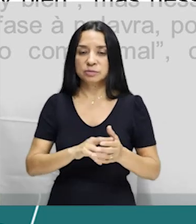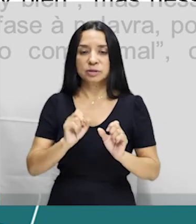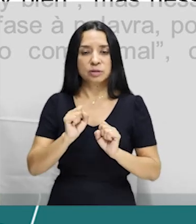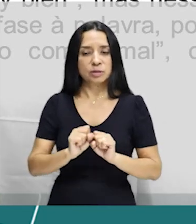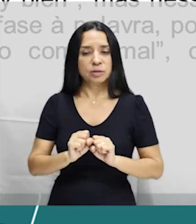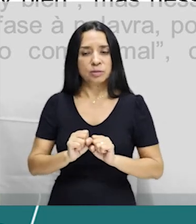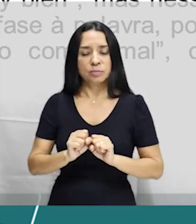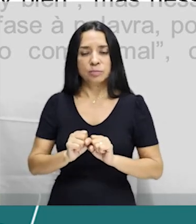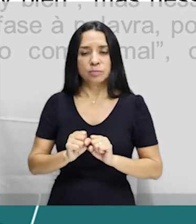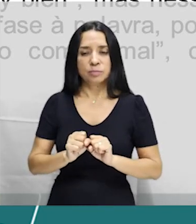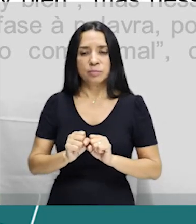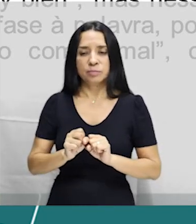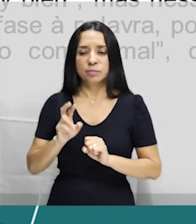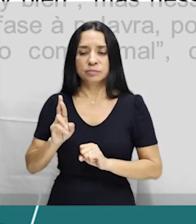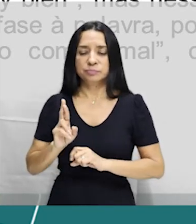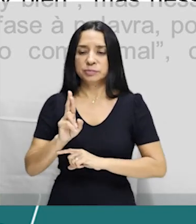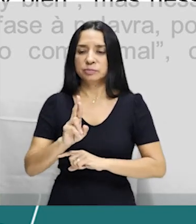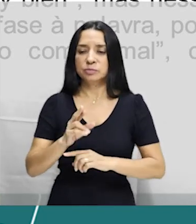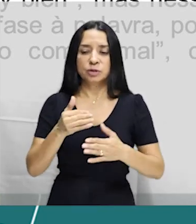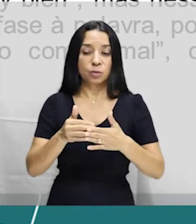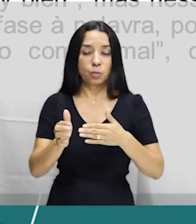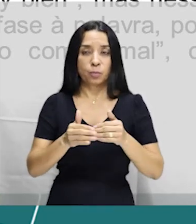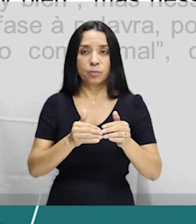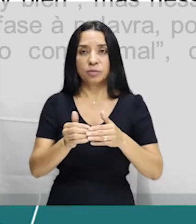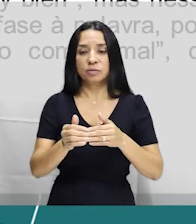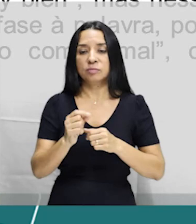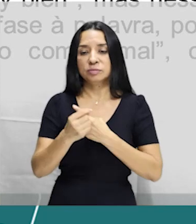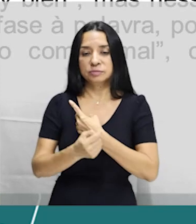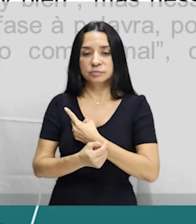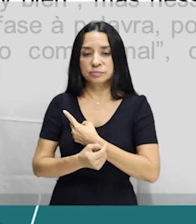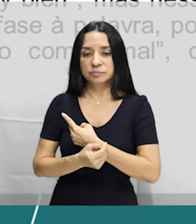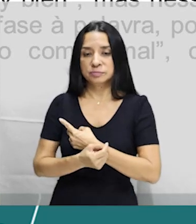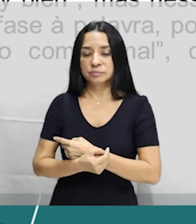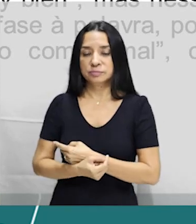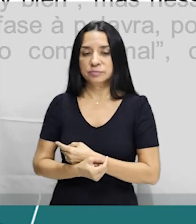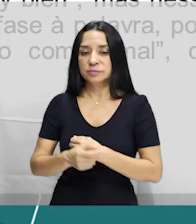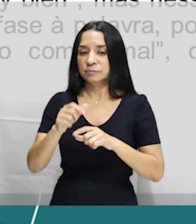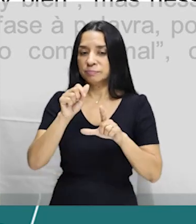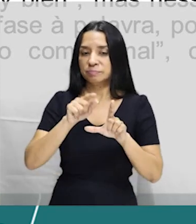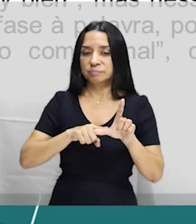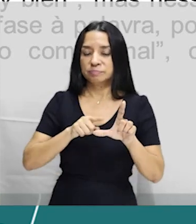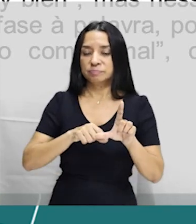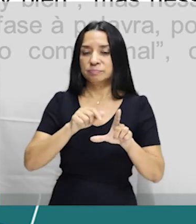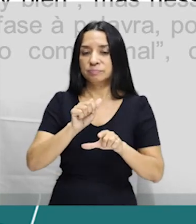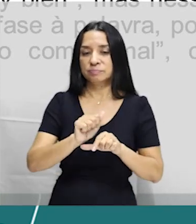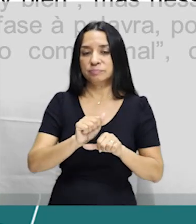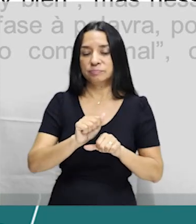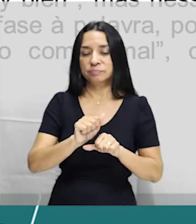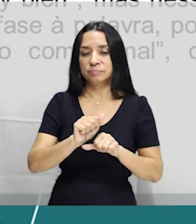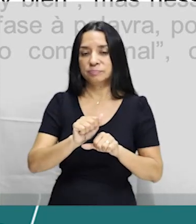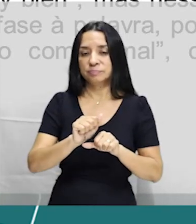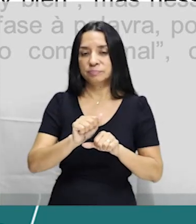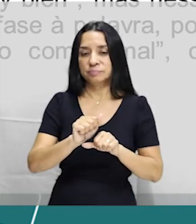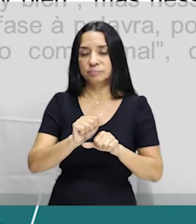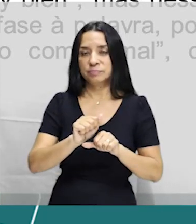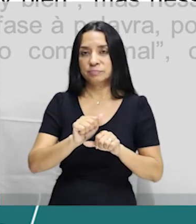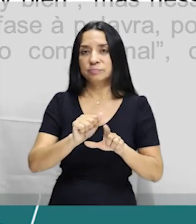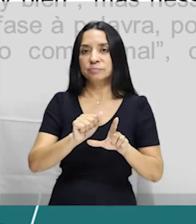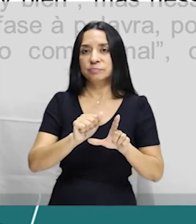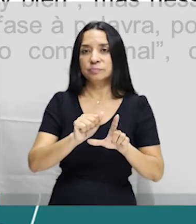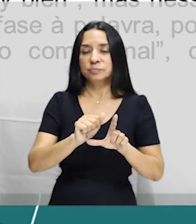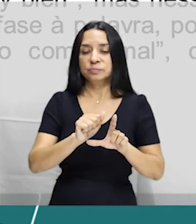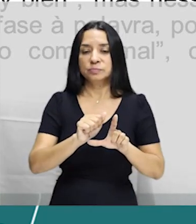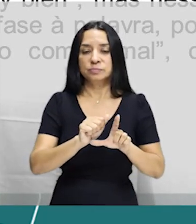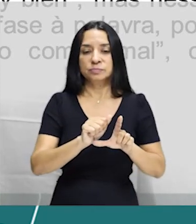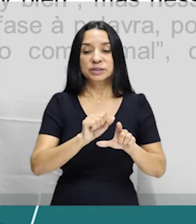dar para qualquer uma dessas expressões. Muy bien. E usted? né? Se alguém pergunta como eu estou, eu tenho que